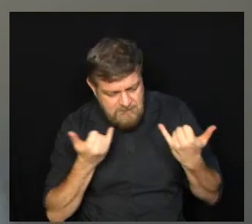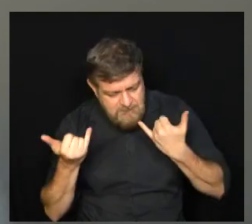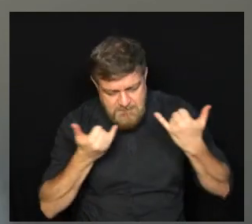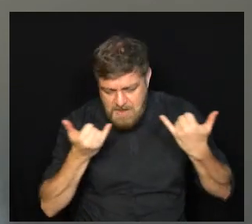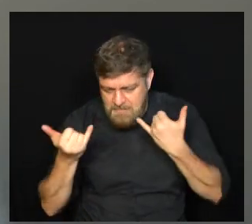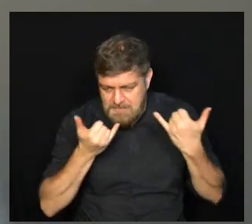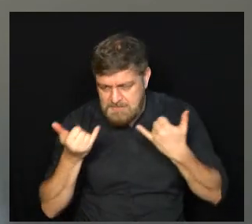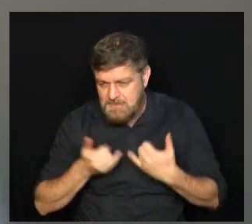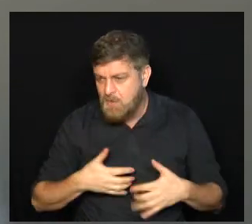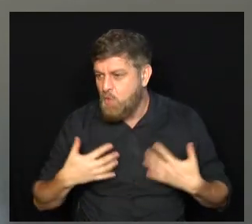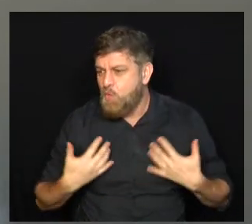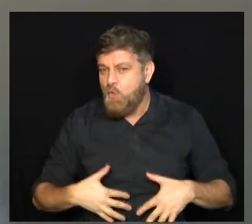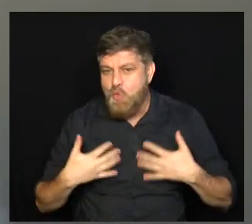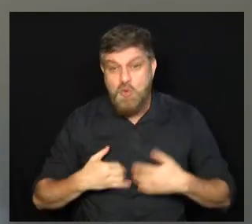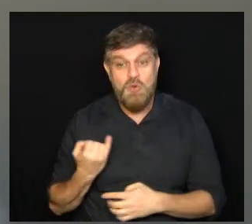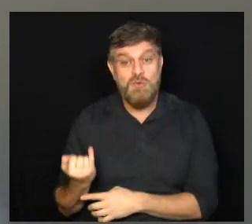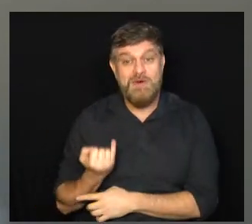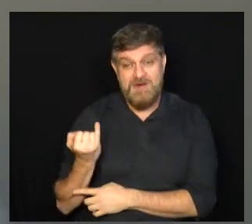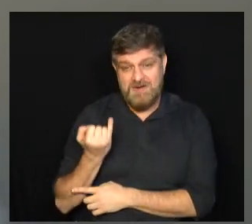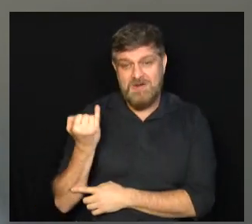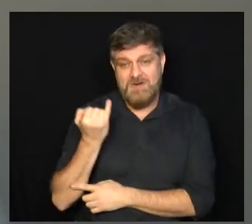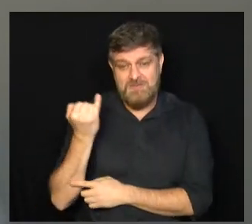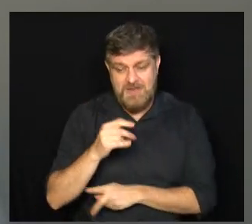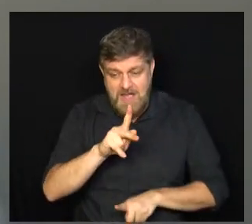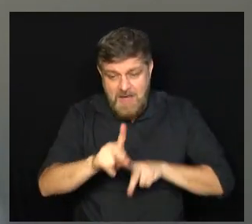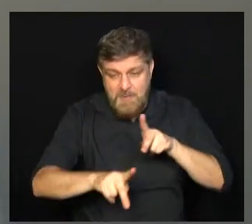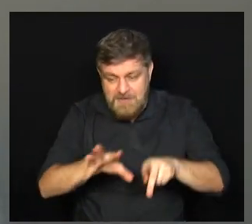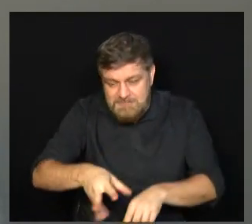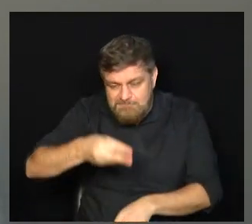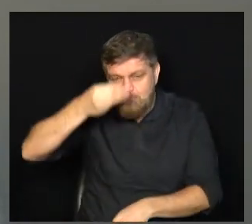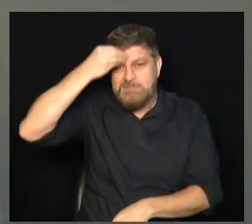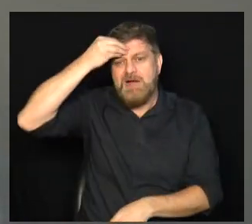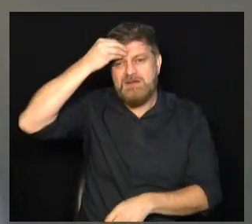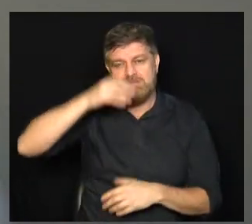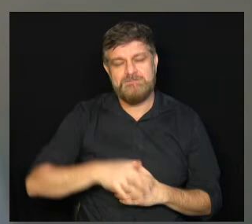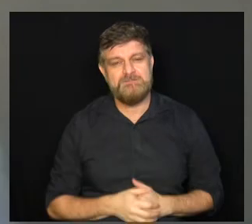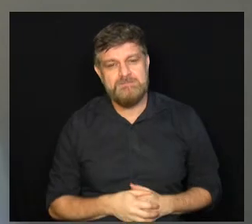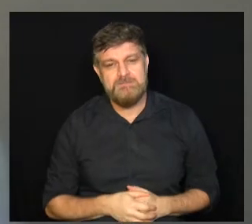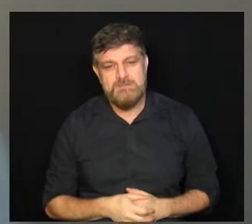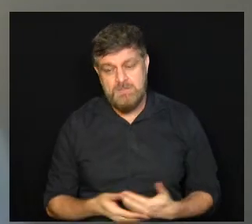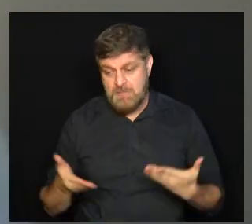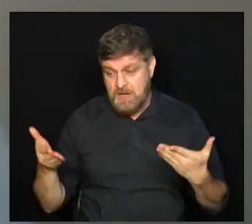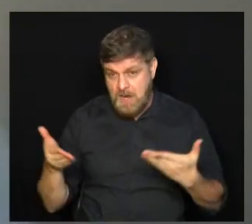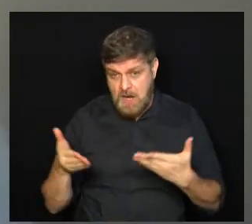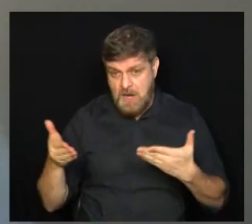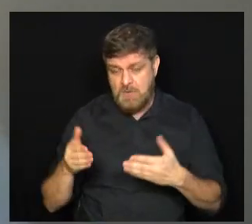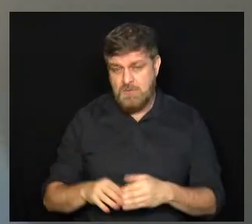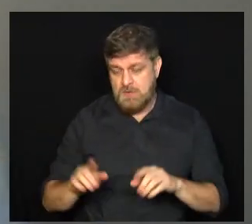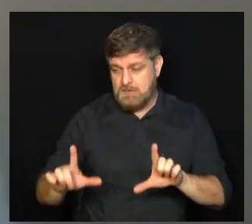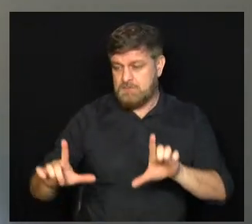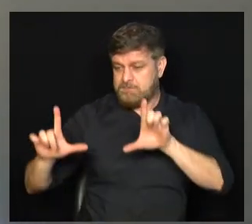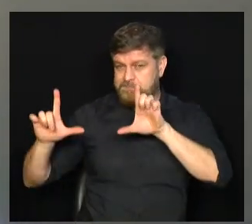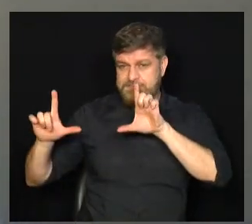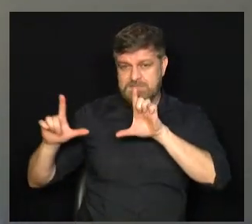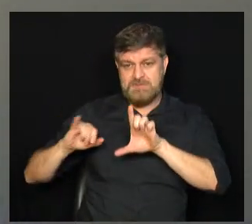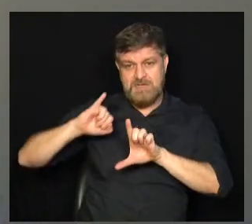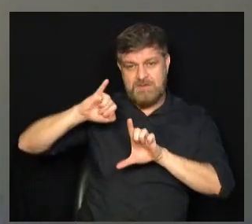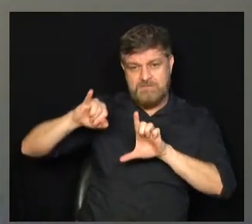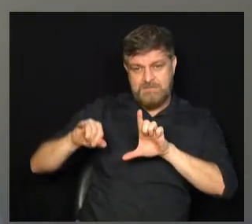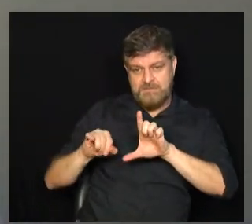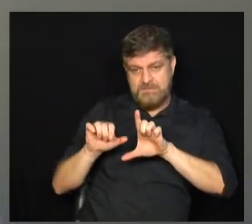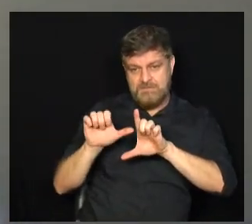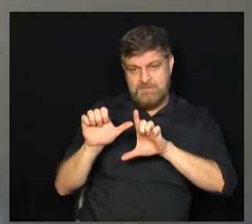tão importantes, né, a toda a população. Eu vou agora abrir para a Jade, para que ela faça